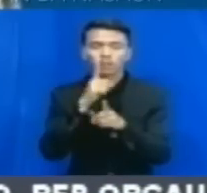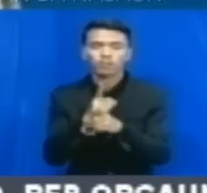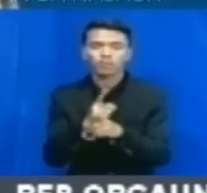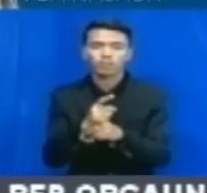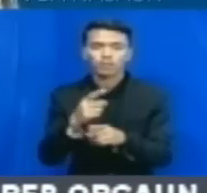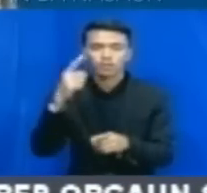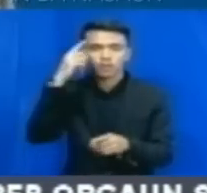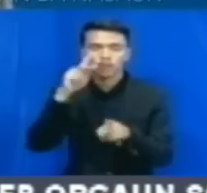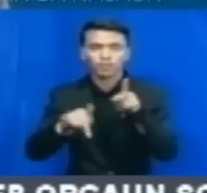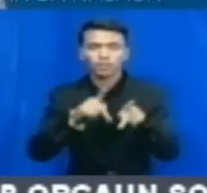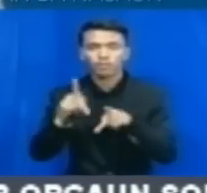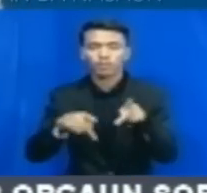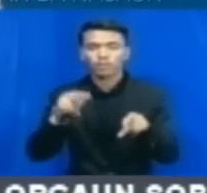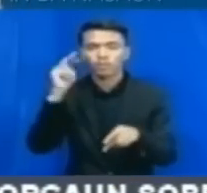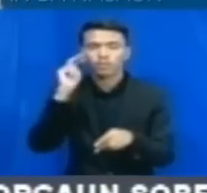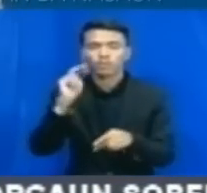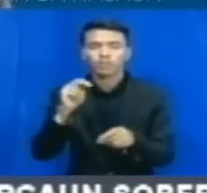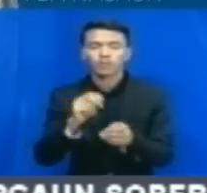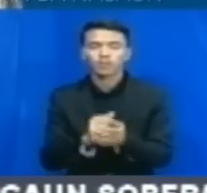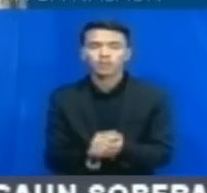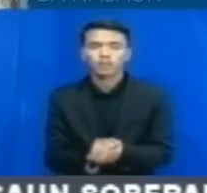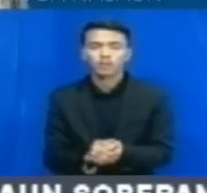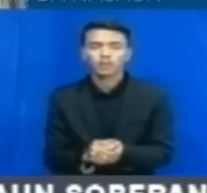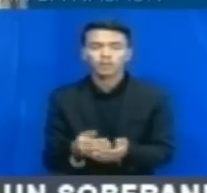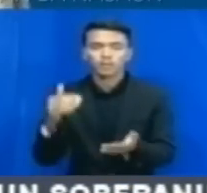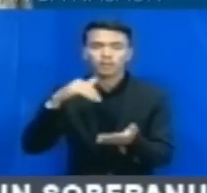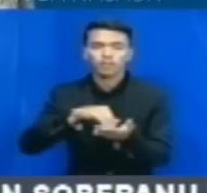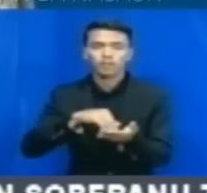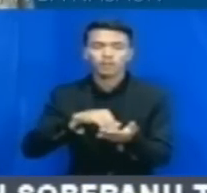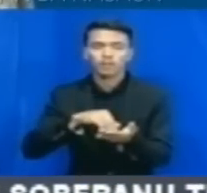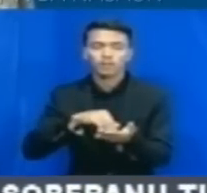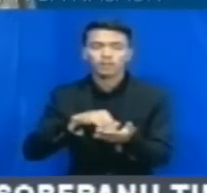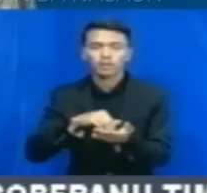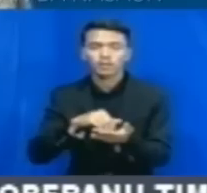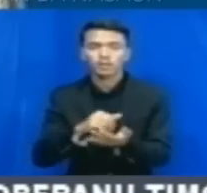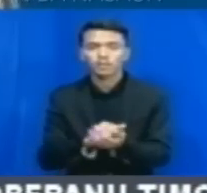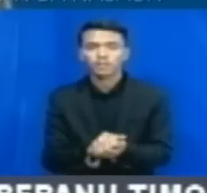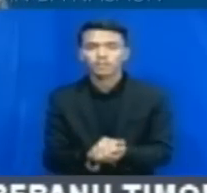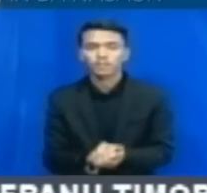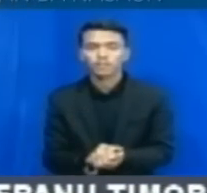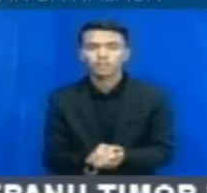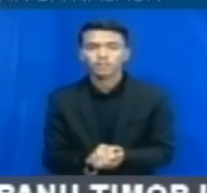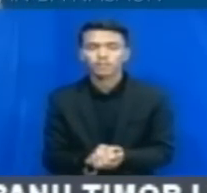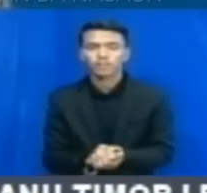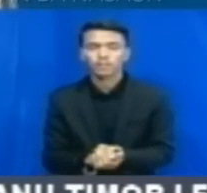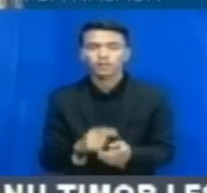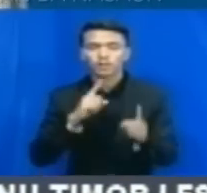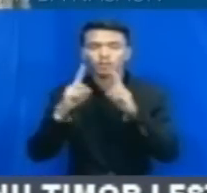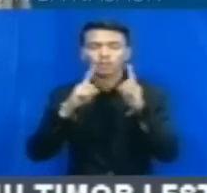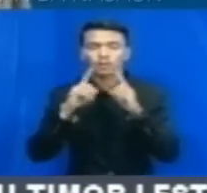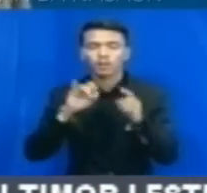Ne povo ni a, povo ni a, sentido. Mas bem, o filho fala para caso, ou bem, vou atirar no beco, em, doutor está aqui colia, algo